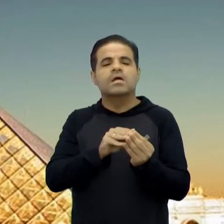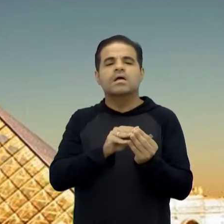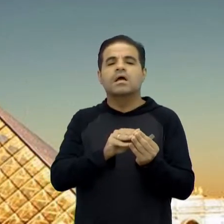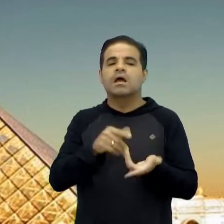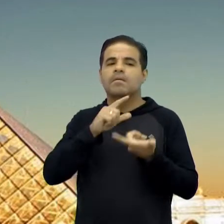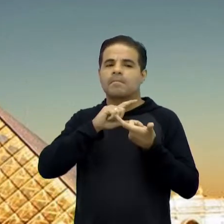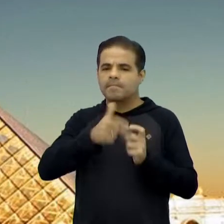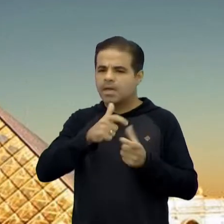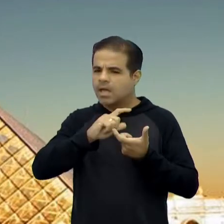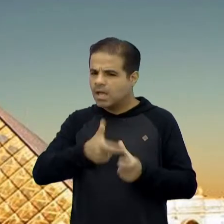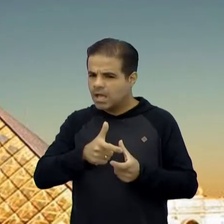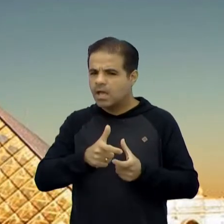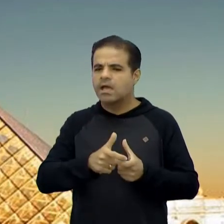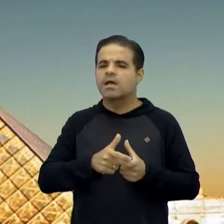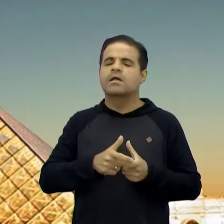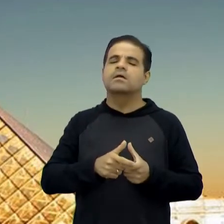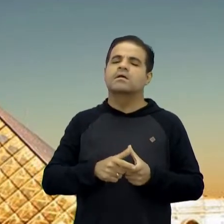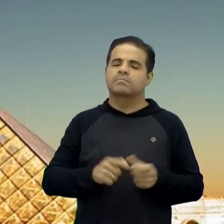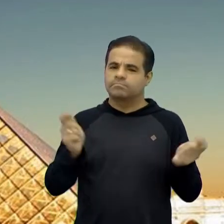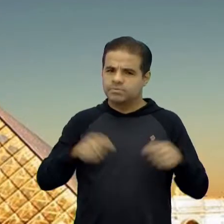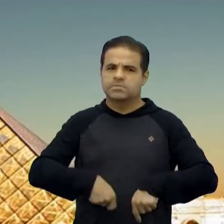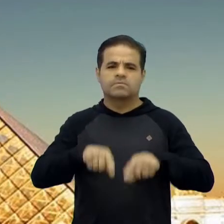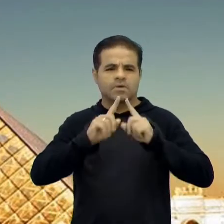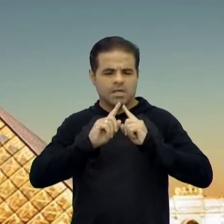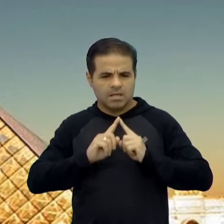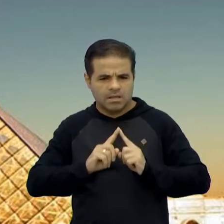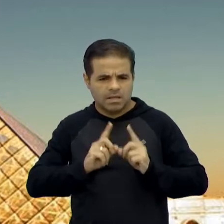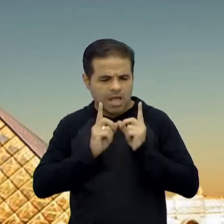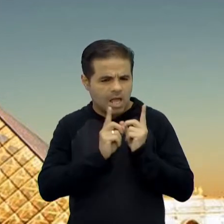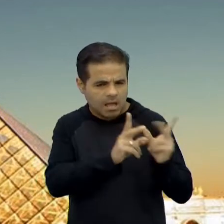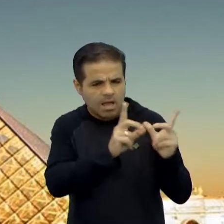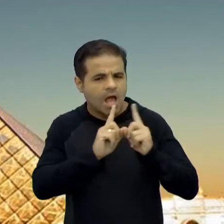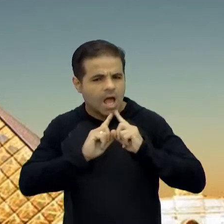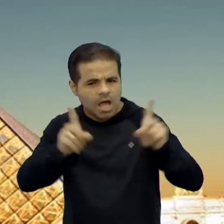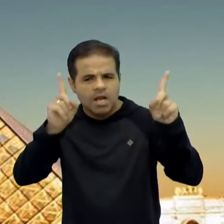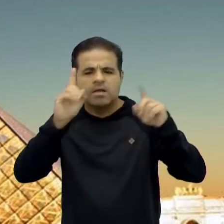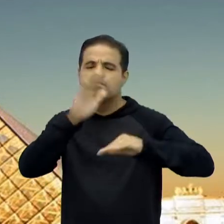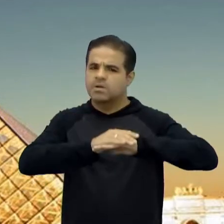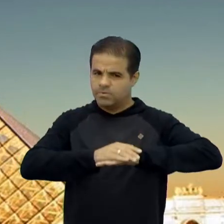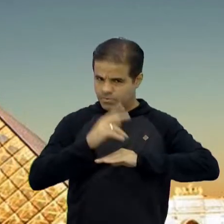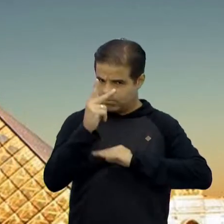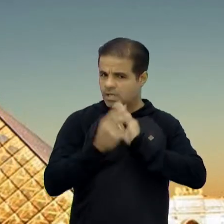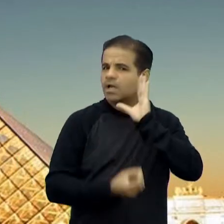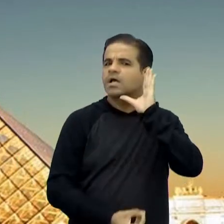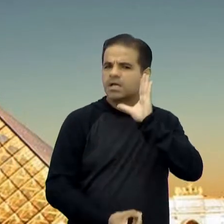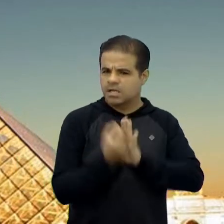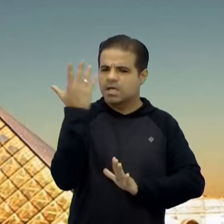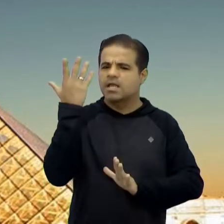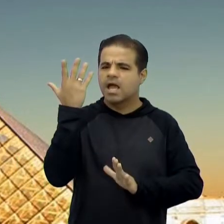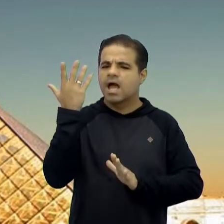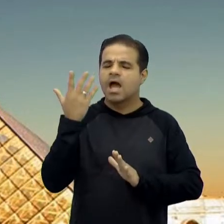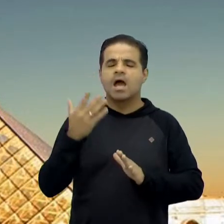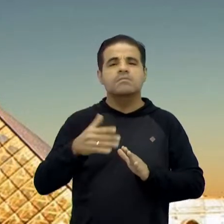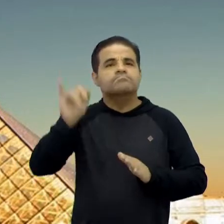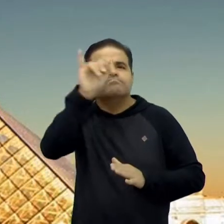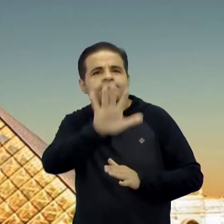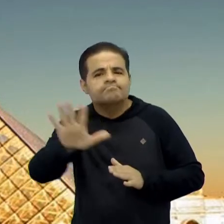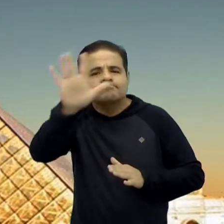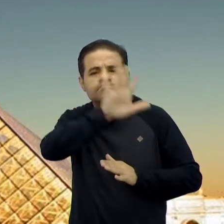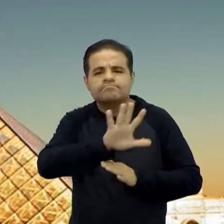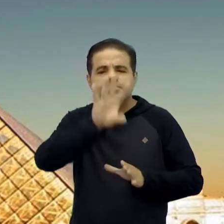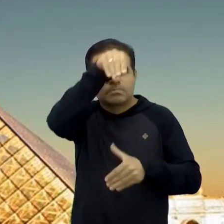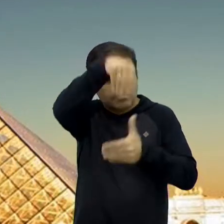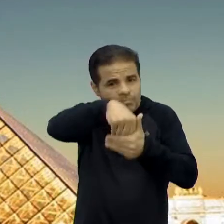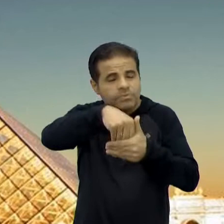meme extrapola isso, é possível fazer crítica, é possível vender produtos, é possível você criar um meme a partir de uma imagem que já está